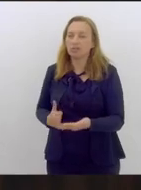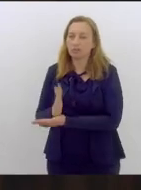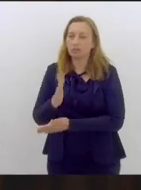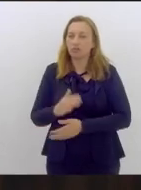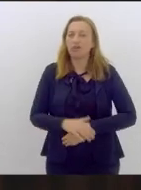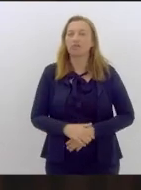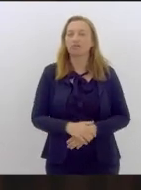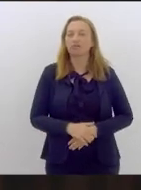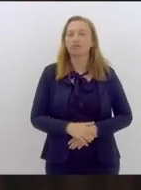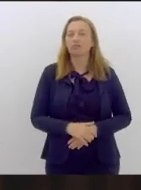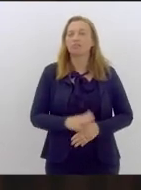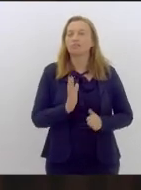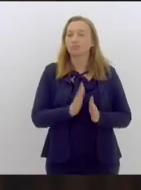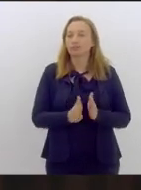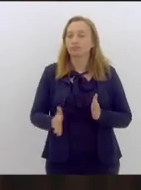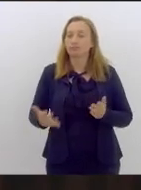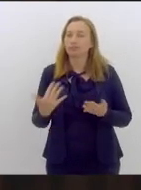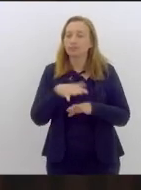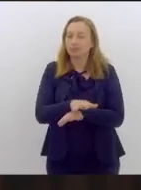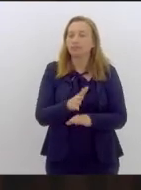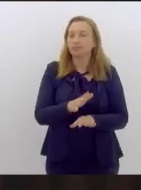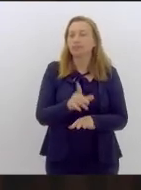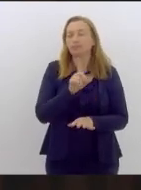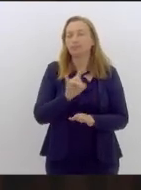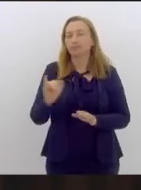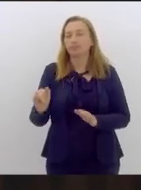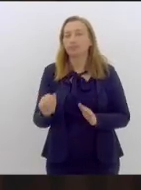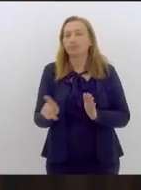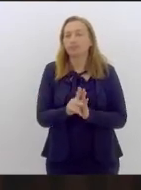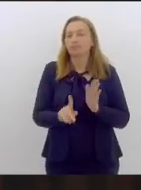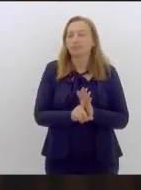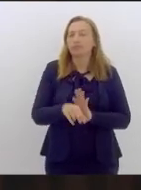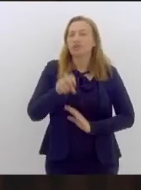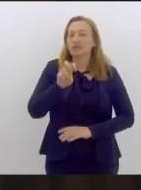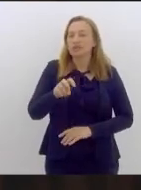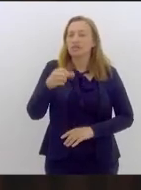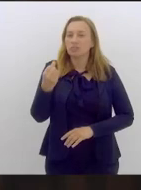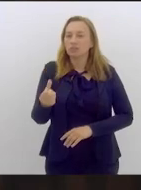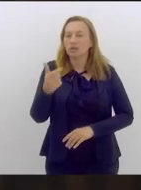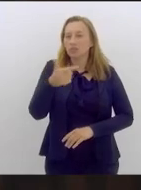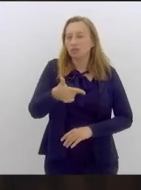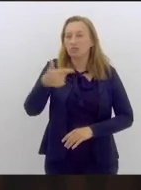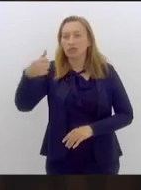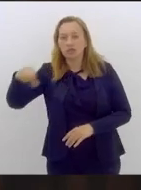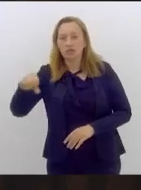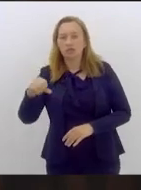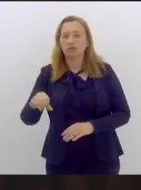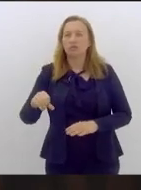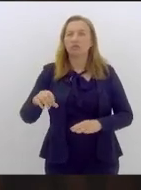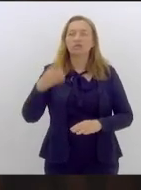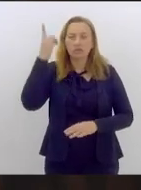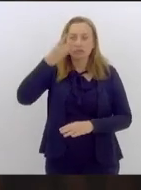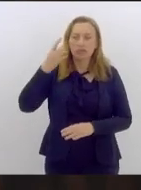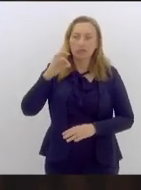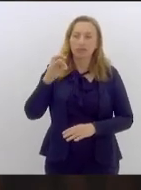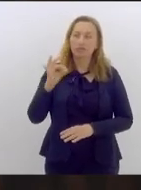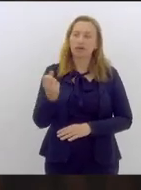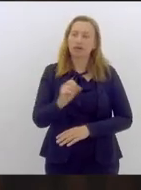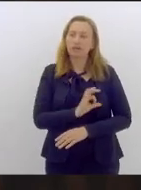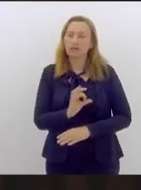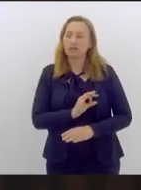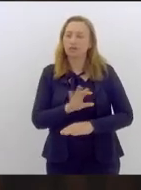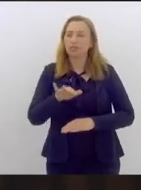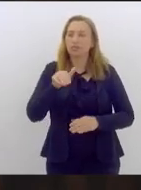estão. Aprovado. Requer inclusão na ordem do dia, projeto de lei 56 de 2019, deputada Marta Rocha.